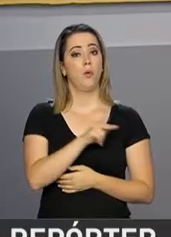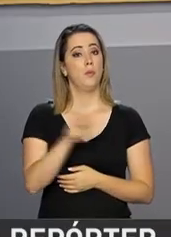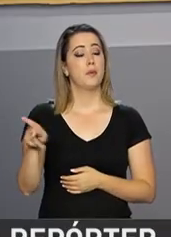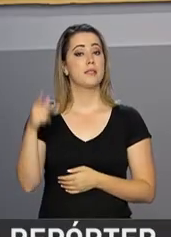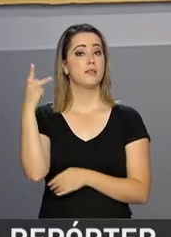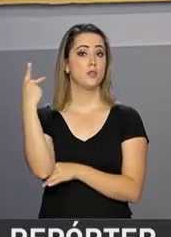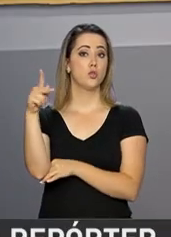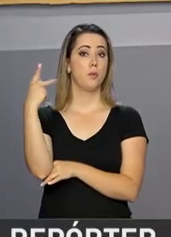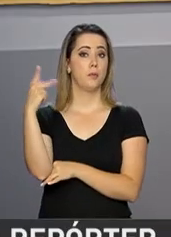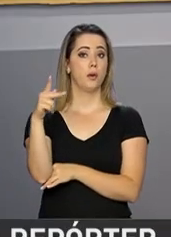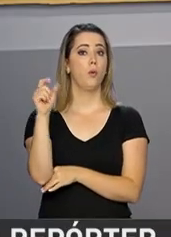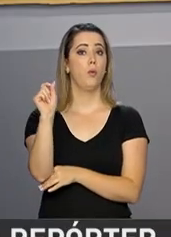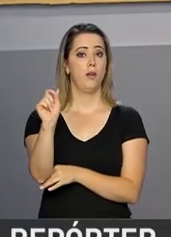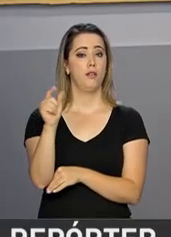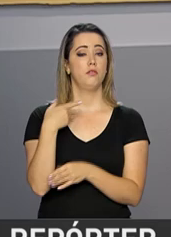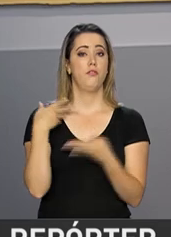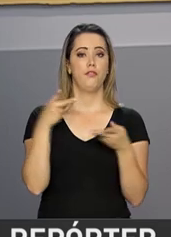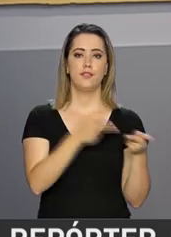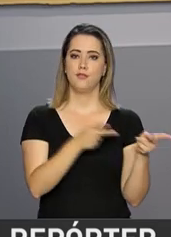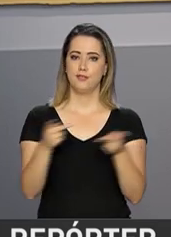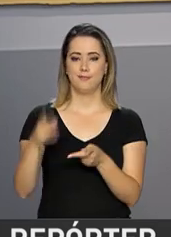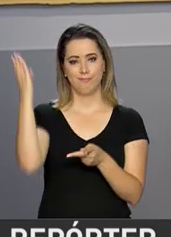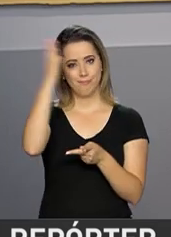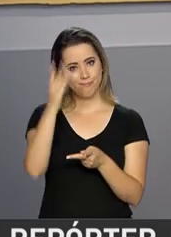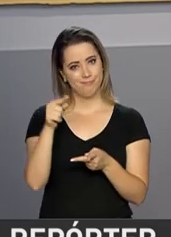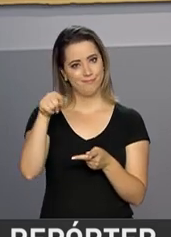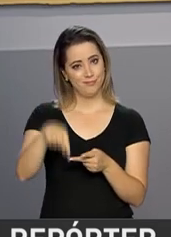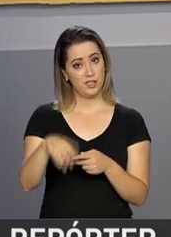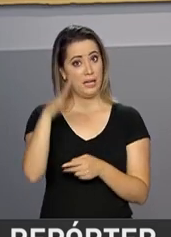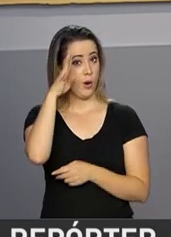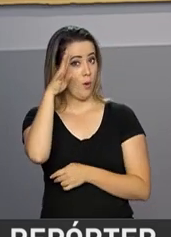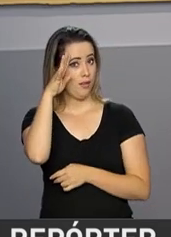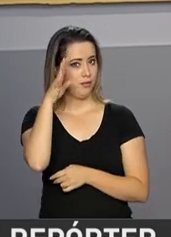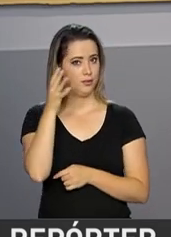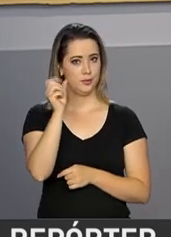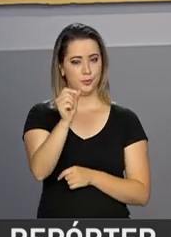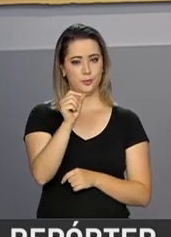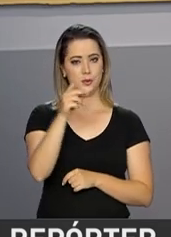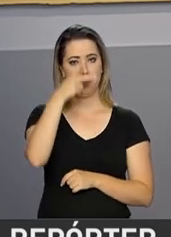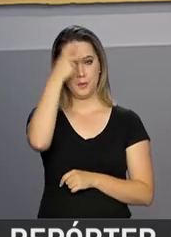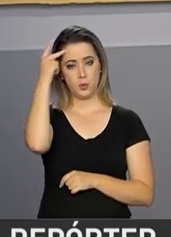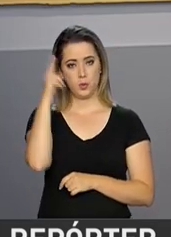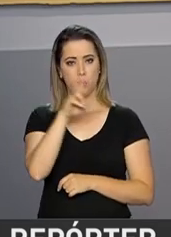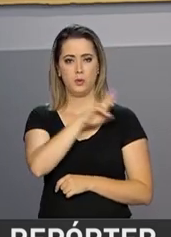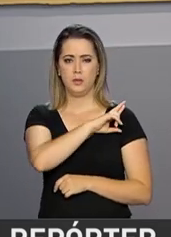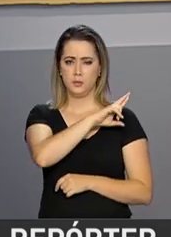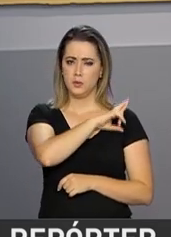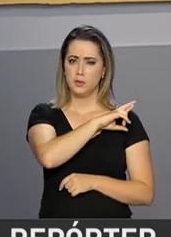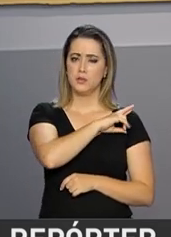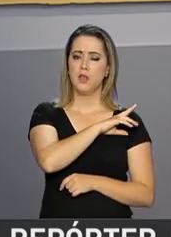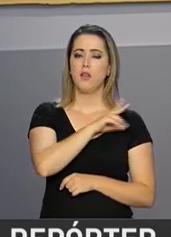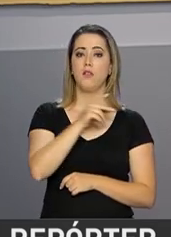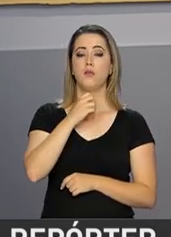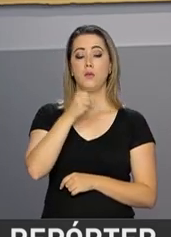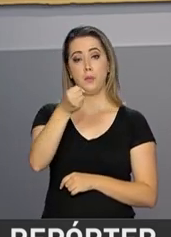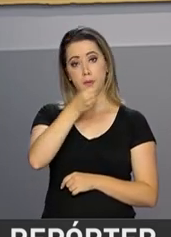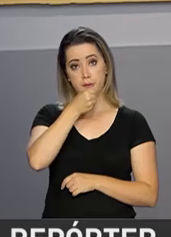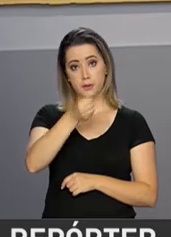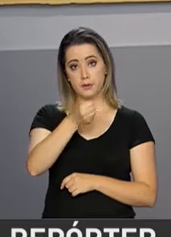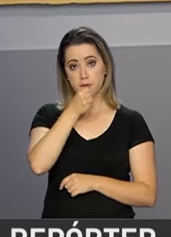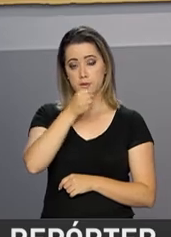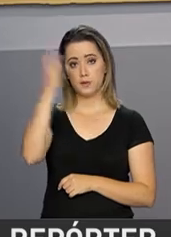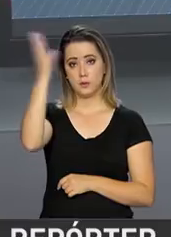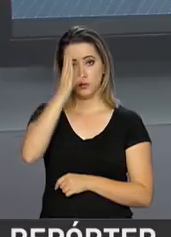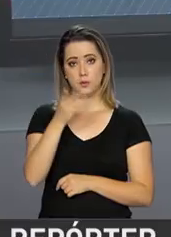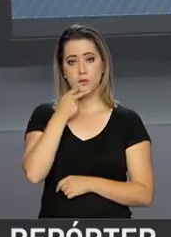paraguai horacio cartes vai visitar o brasil na próxima segunda feira o porta voz da presidência da república comentou o assunto agora há pouco no palácio do